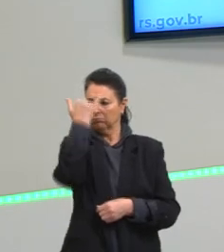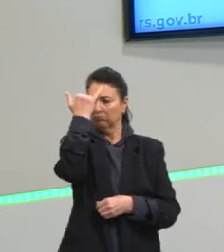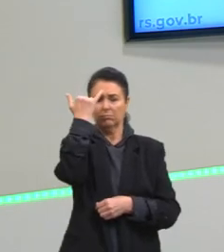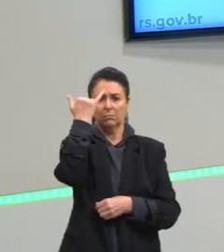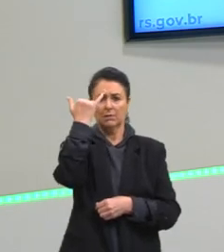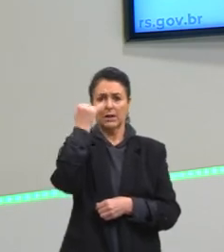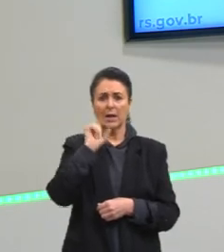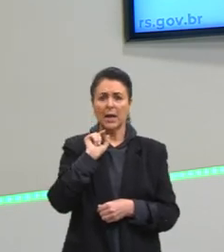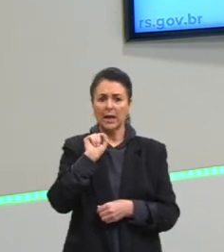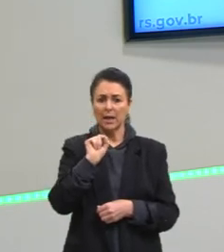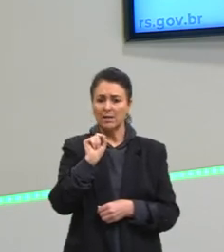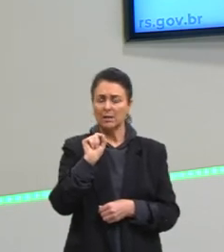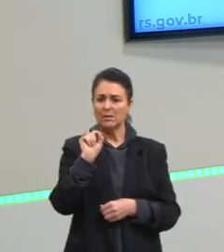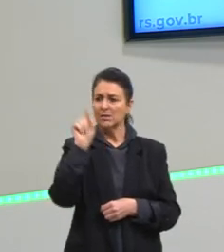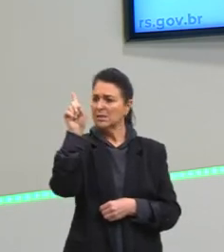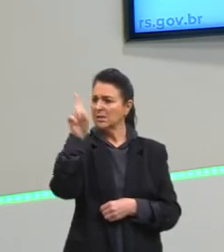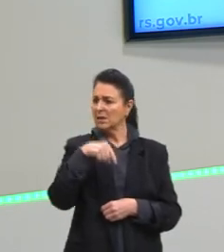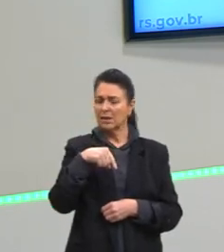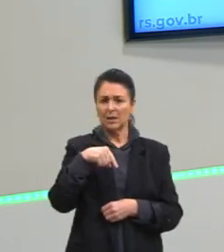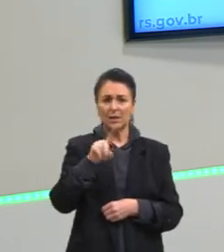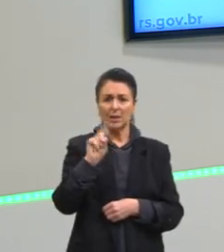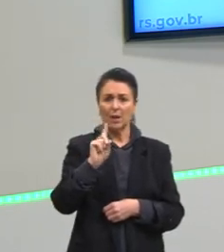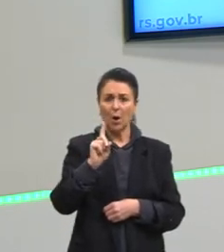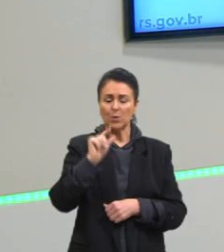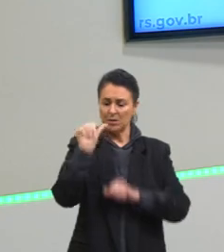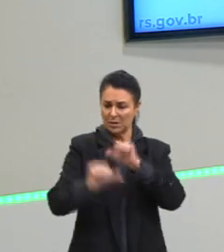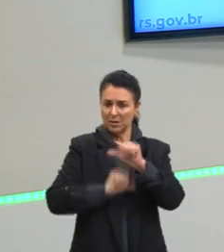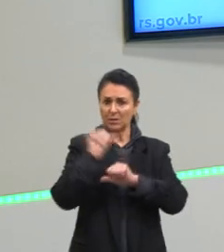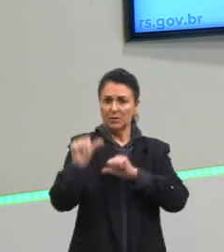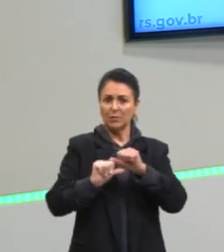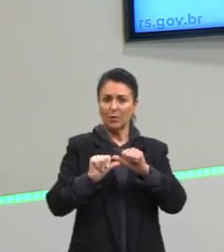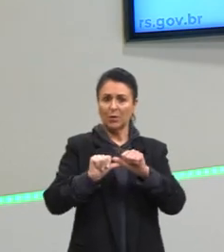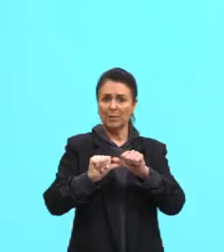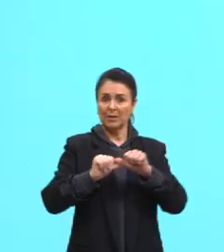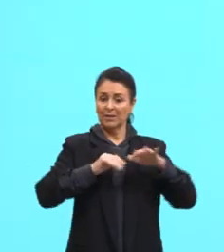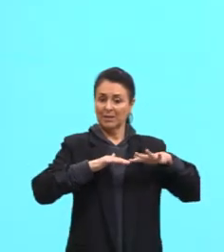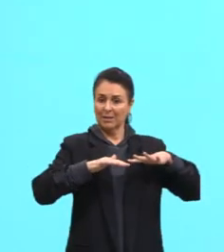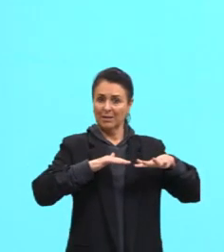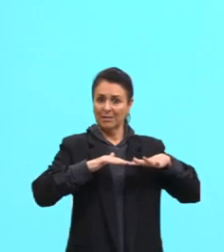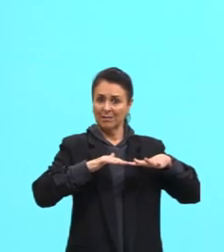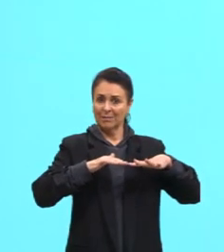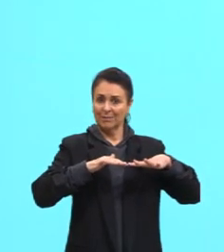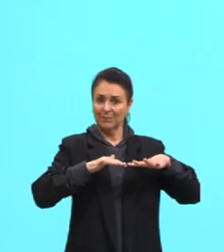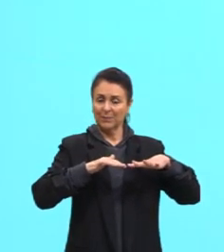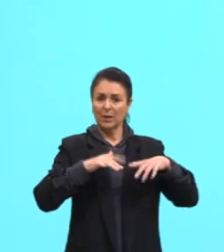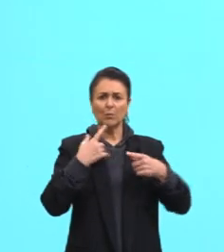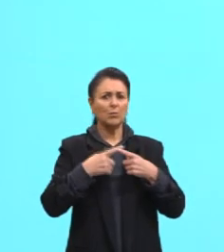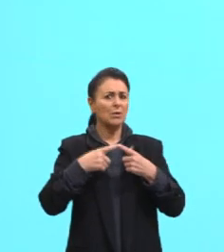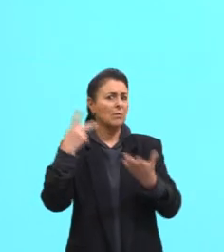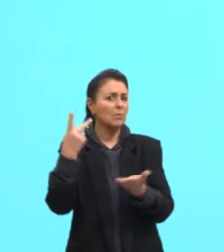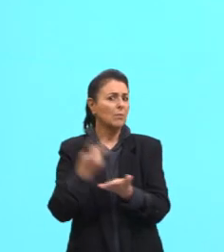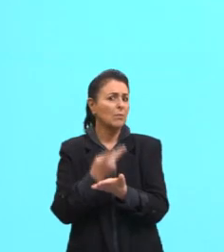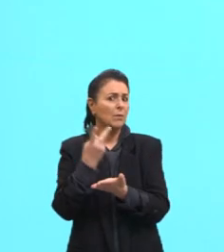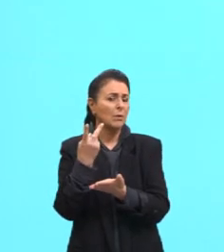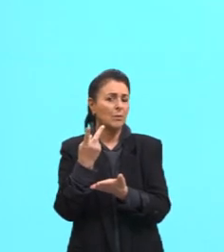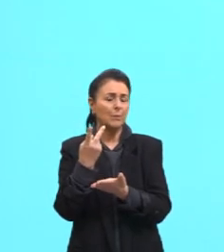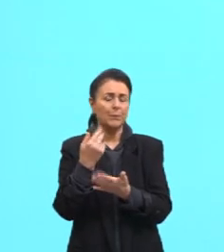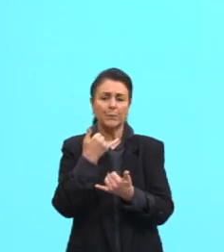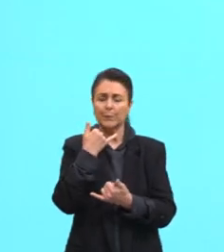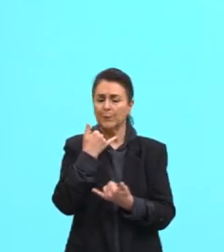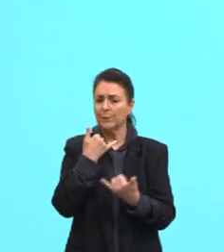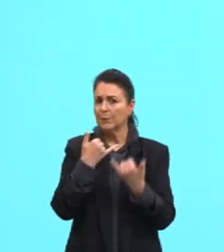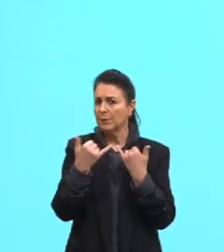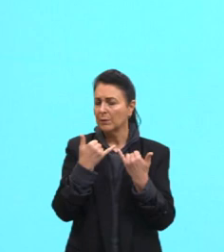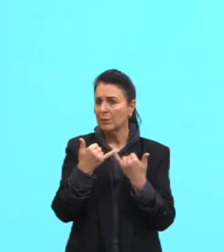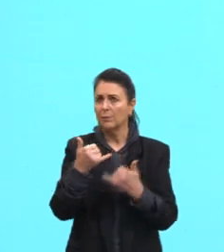transforma no ato né que eu sou potência interrompida é por quê que isso acontece ele por vários fatores por exemplo uma árvore